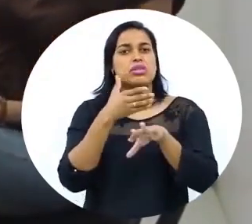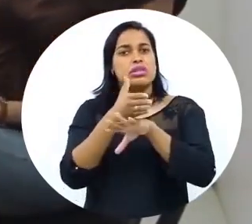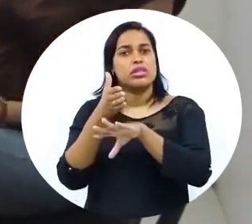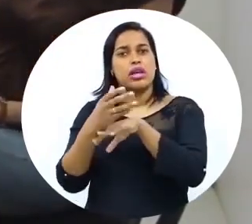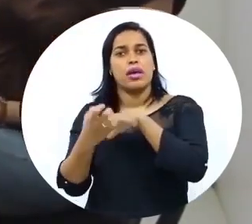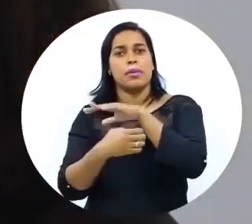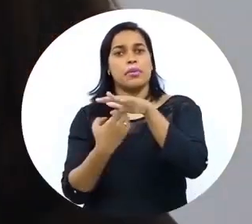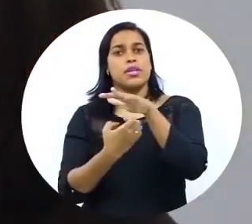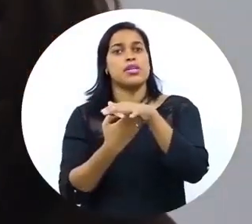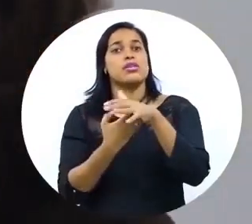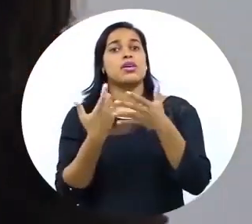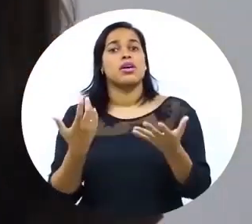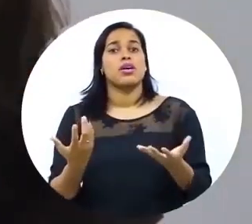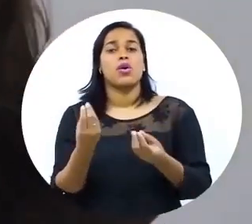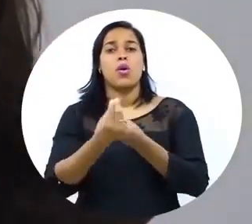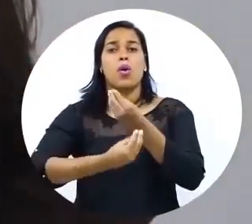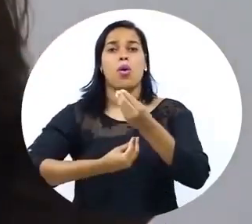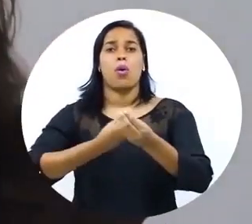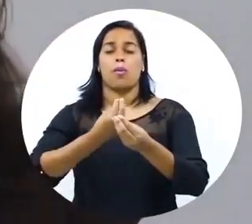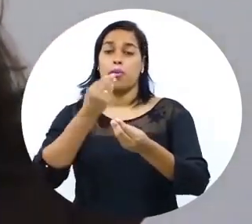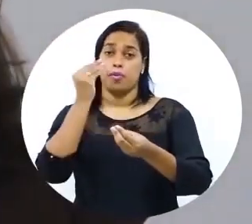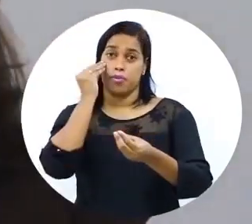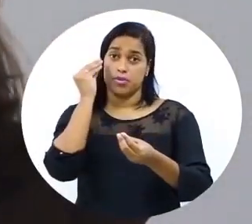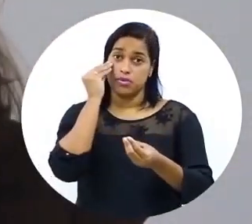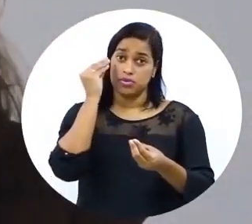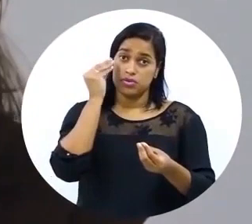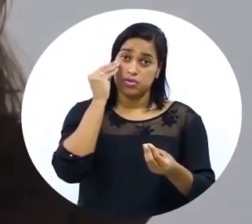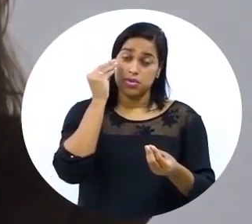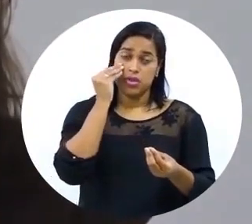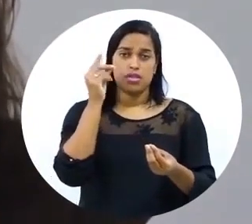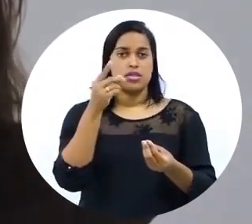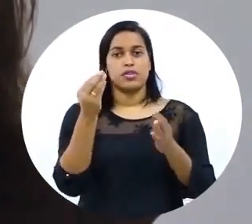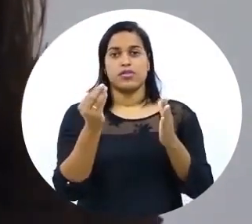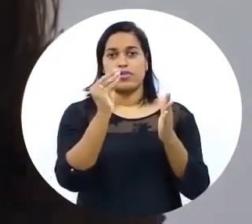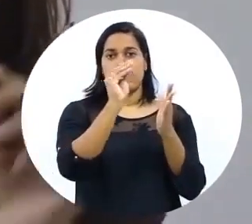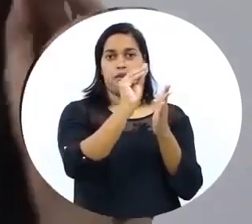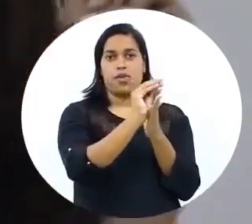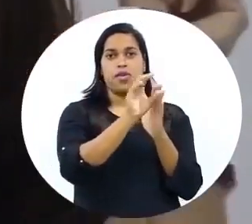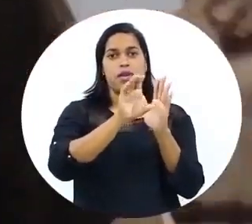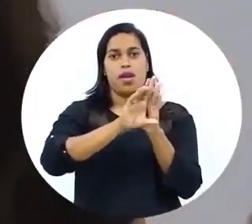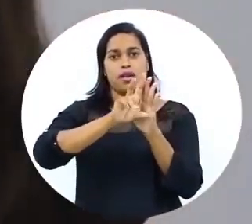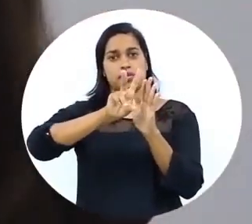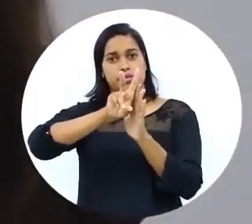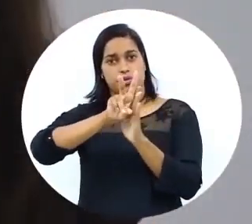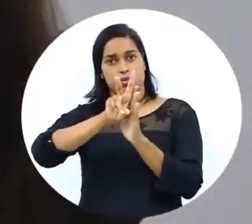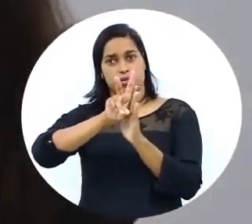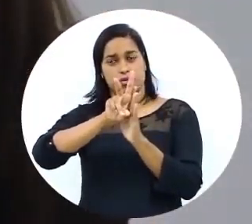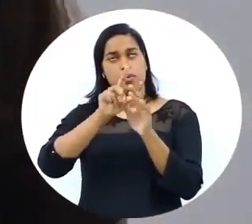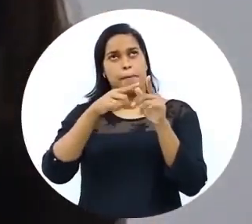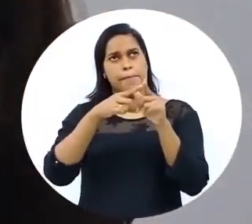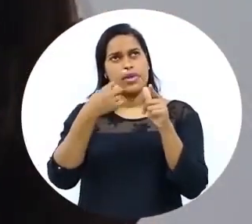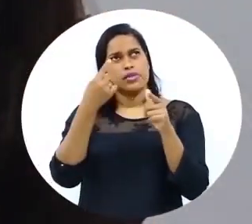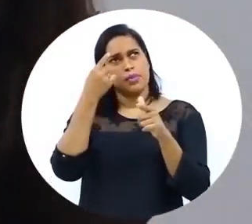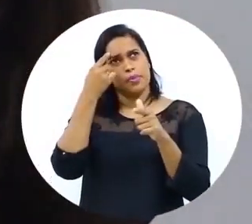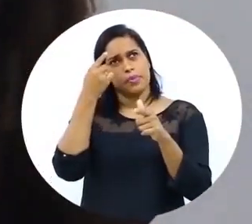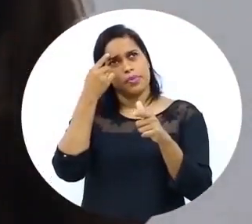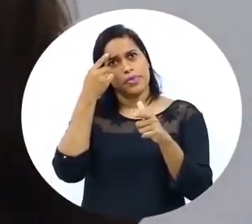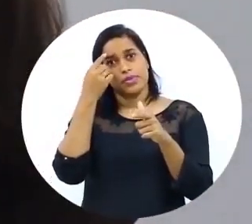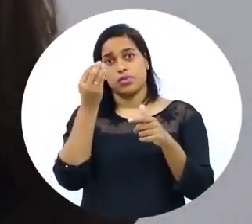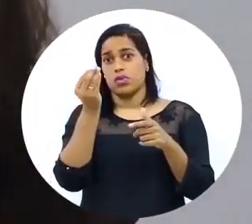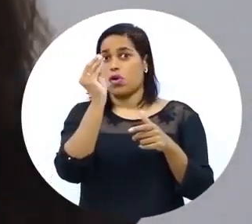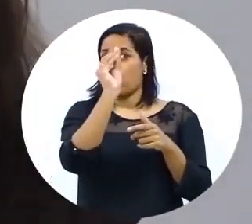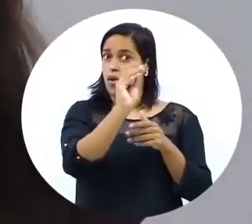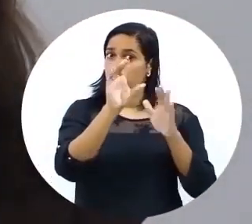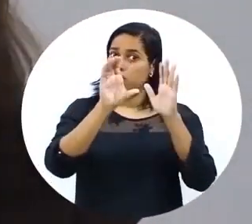o voluntariado? Pode ser uma experiência que você vai colocar no currículo, mas aí eu abro um parêntese, tá? Só coloque